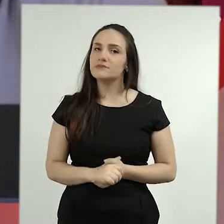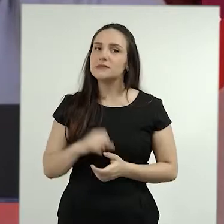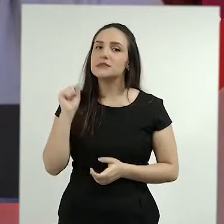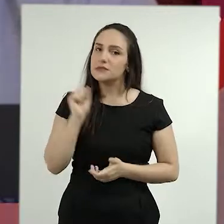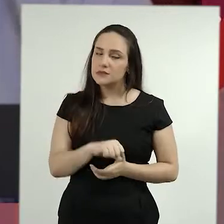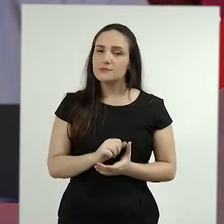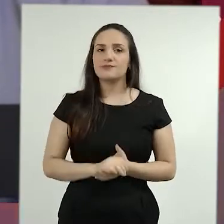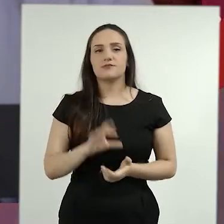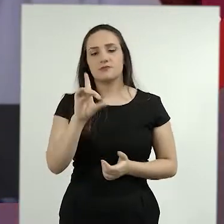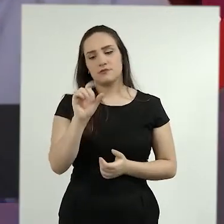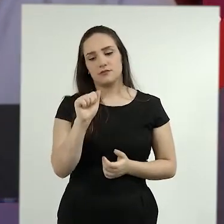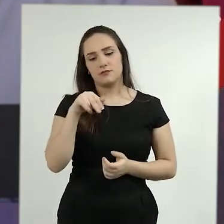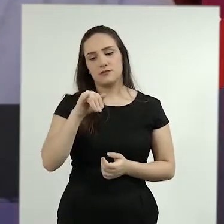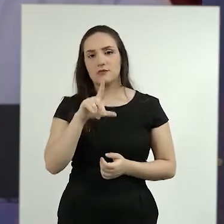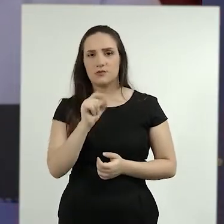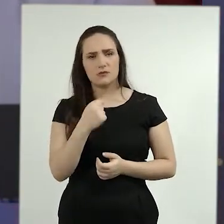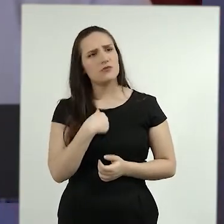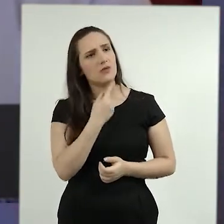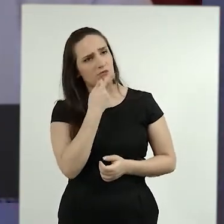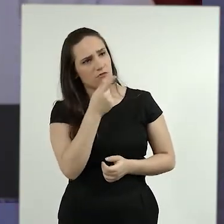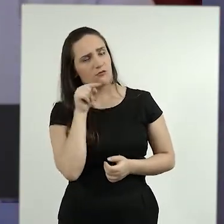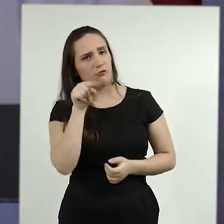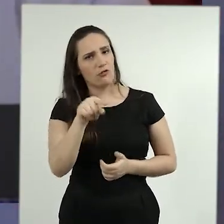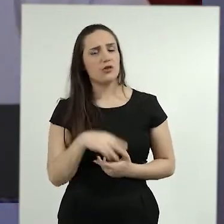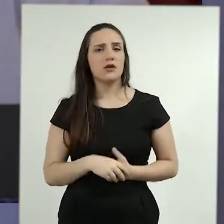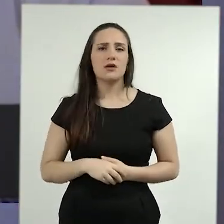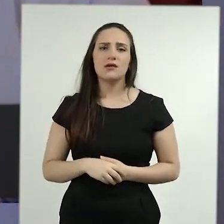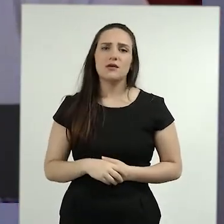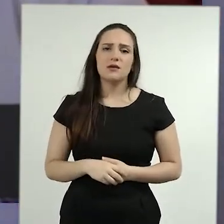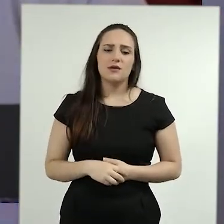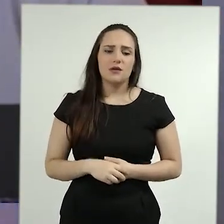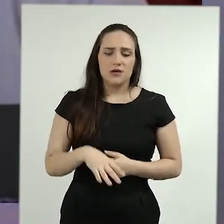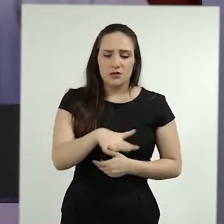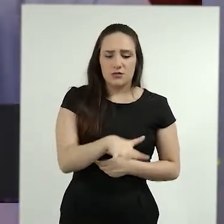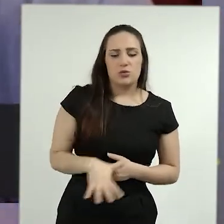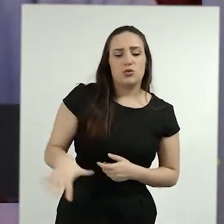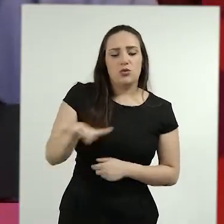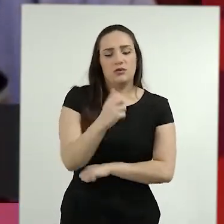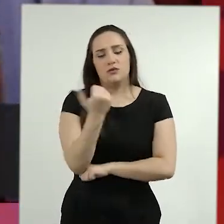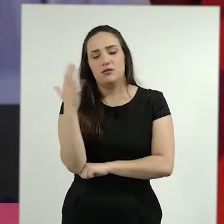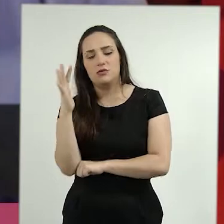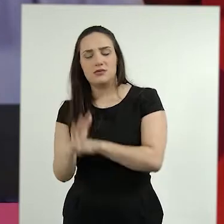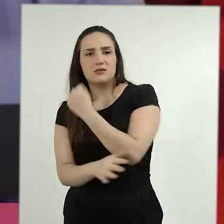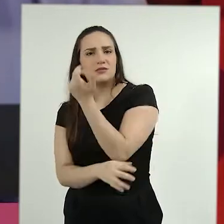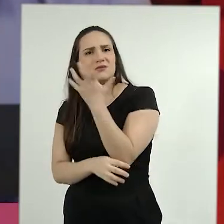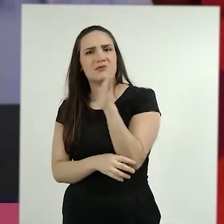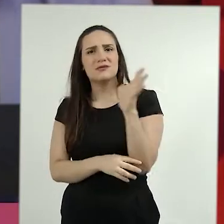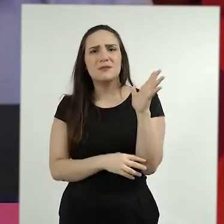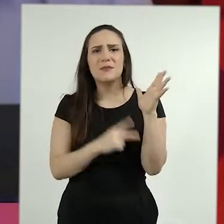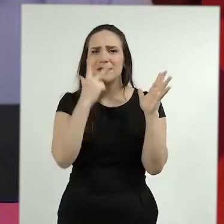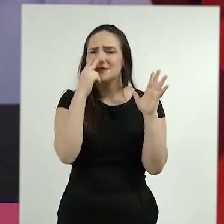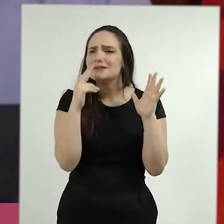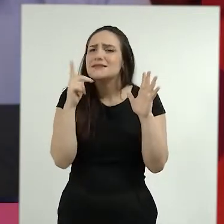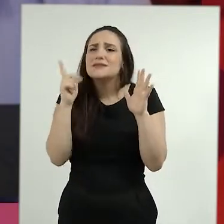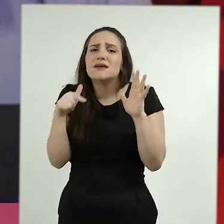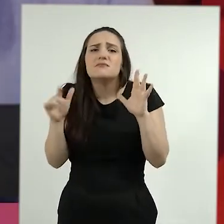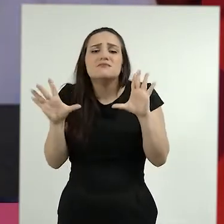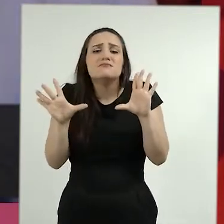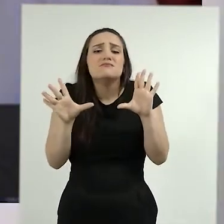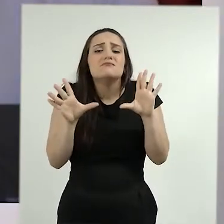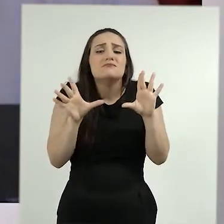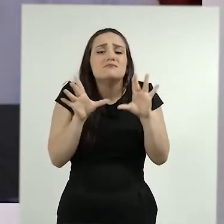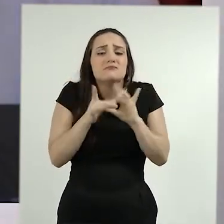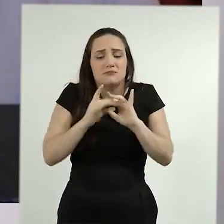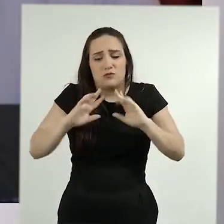para isso. Sim, e Danilo, como eu coloquei aqui no início, o meio ambiente ele tem assim uma relação muito tênue com o